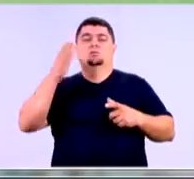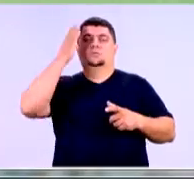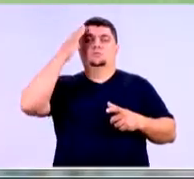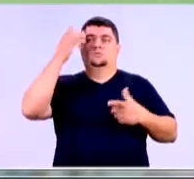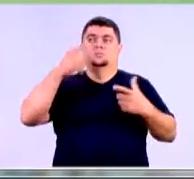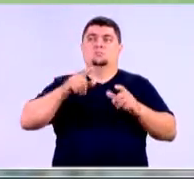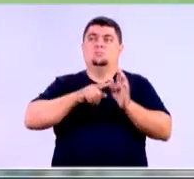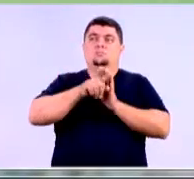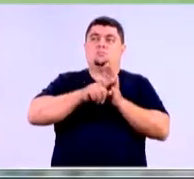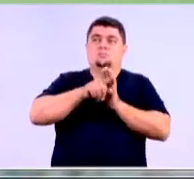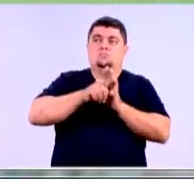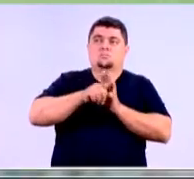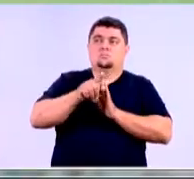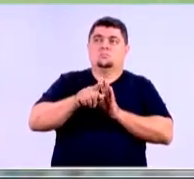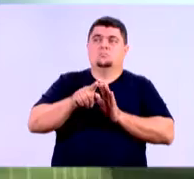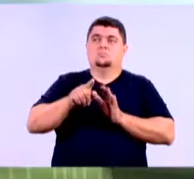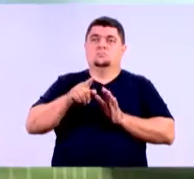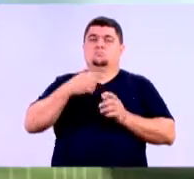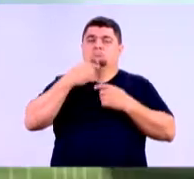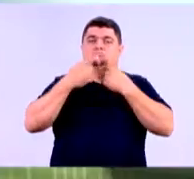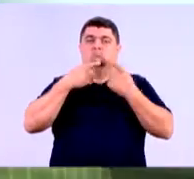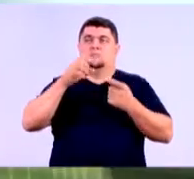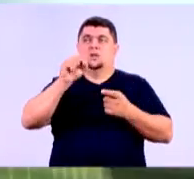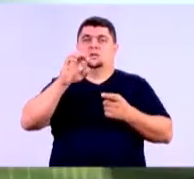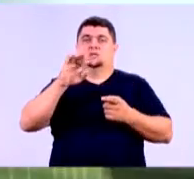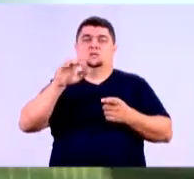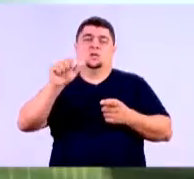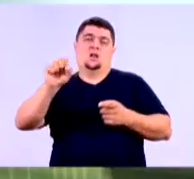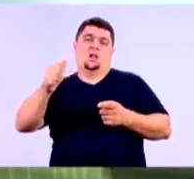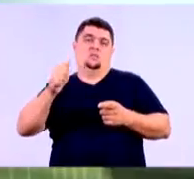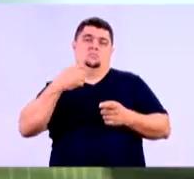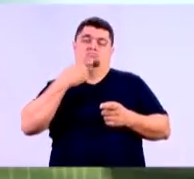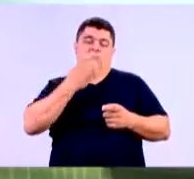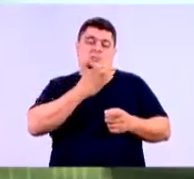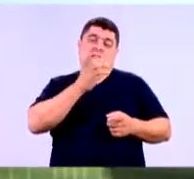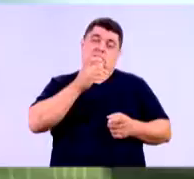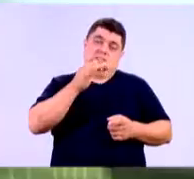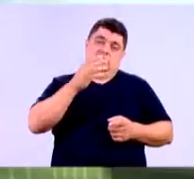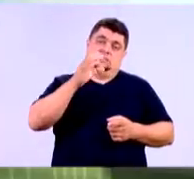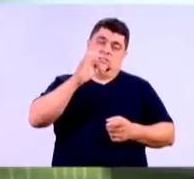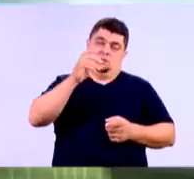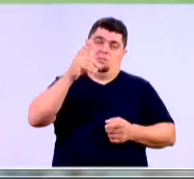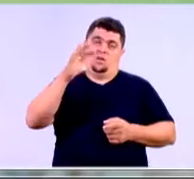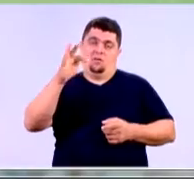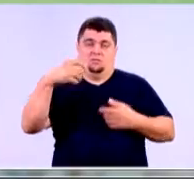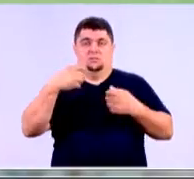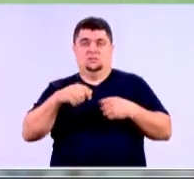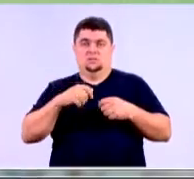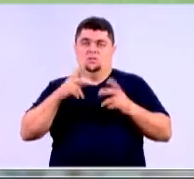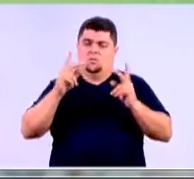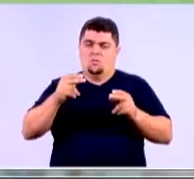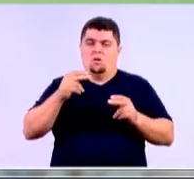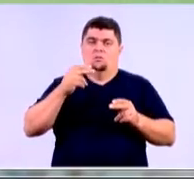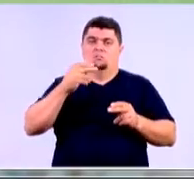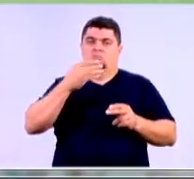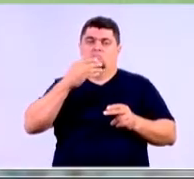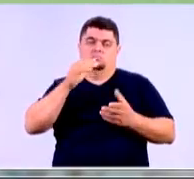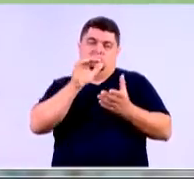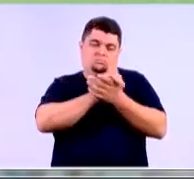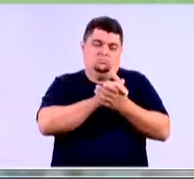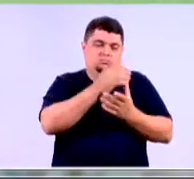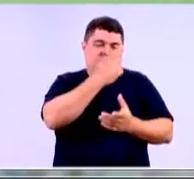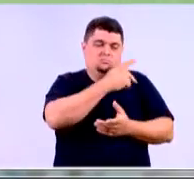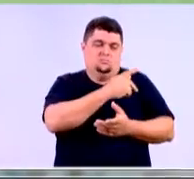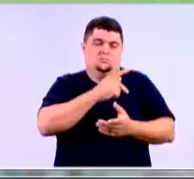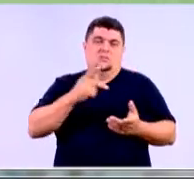mais profunda. Você não consegue olhar no Serasa sem ter o CPF da pessoa. Os dados do cônjuge, o mesmo. Você vai checar o histórico dessa